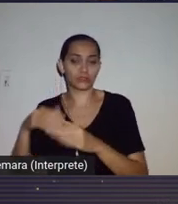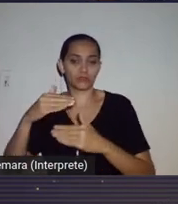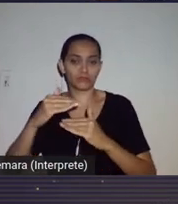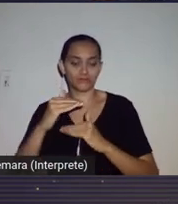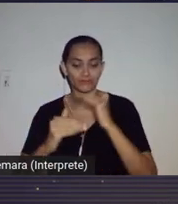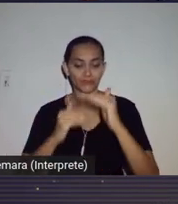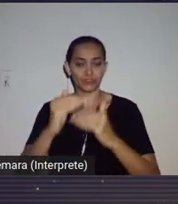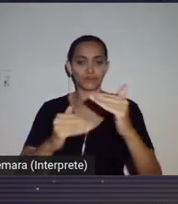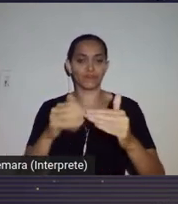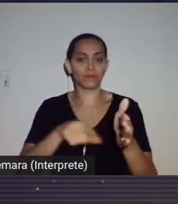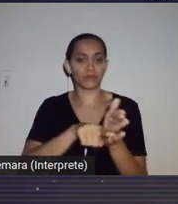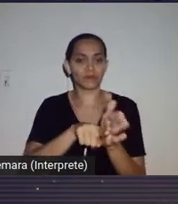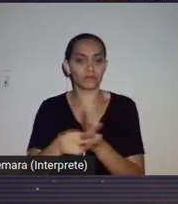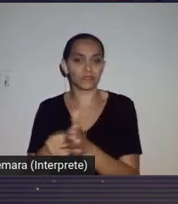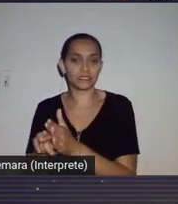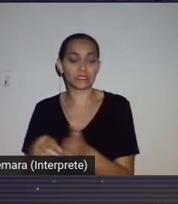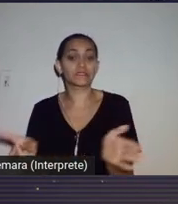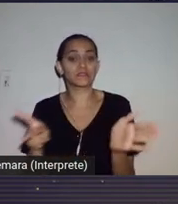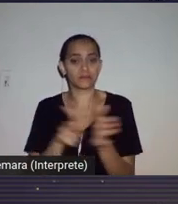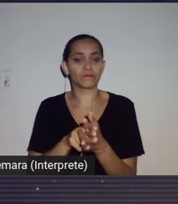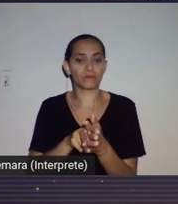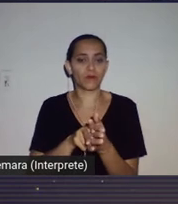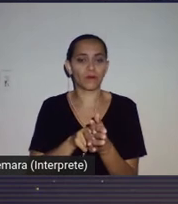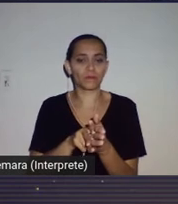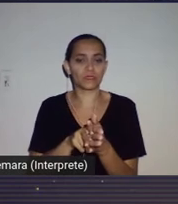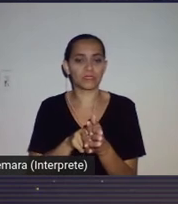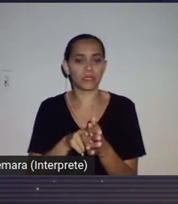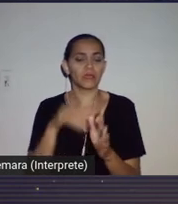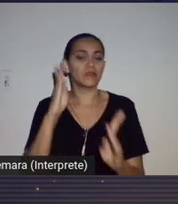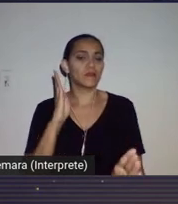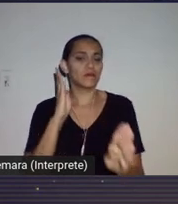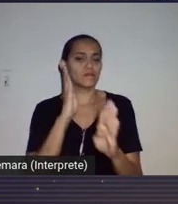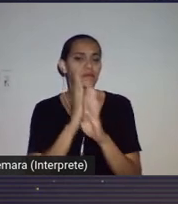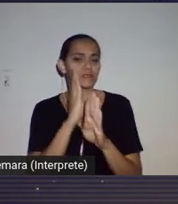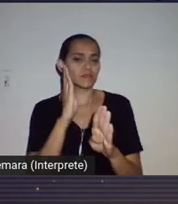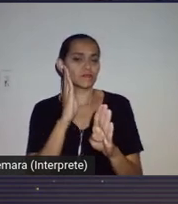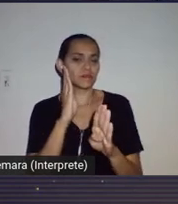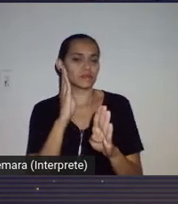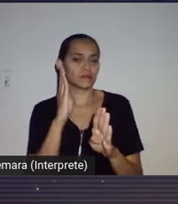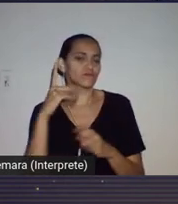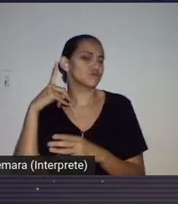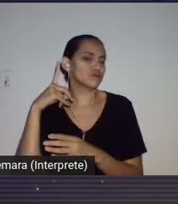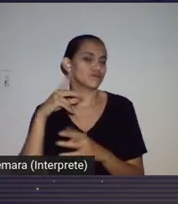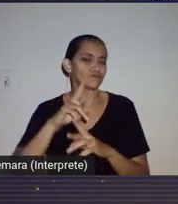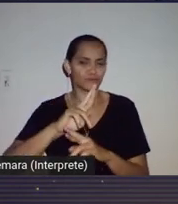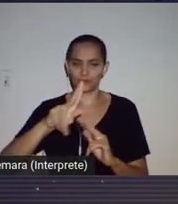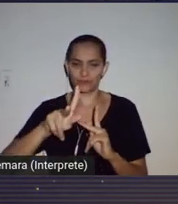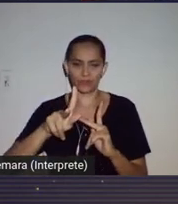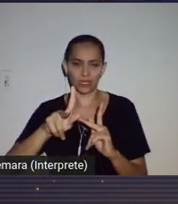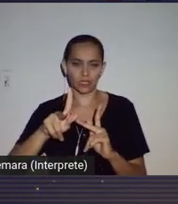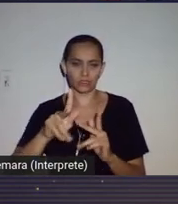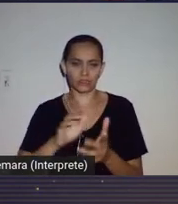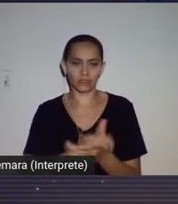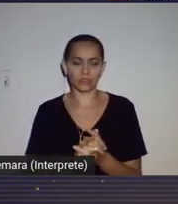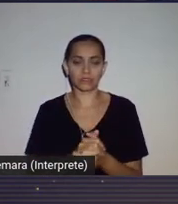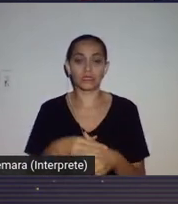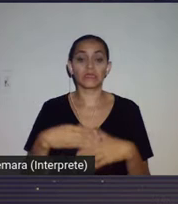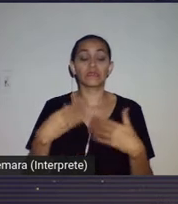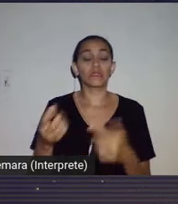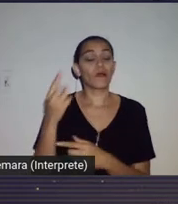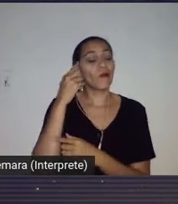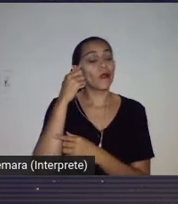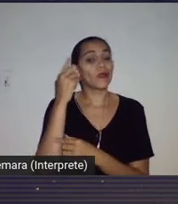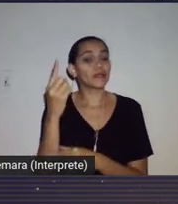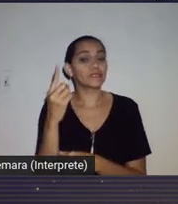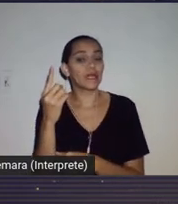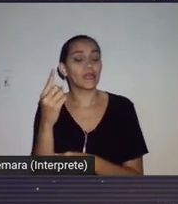pesquisa em detecção de anomalias. Então a ideia era propor esse novo algoritmo de detecção